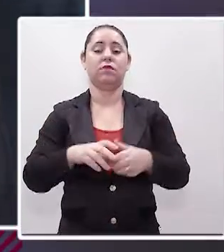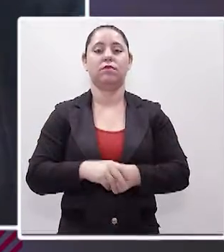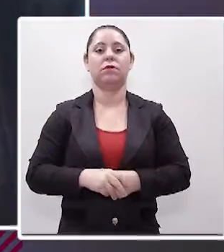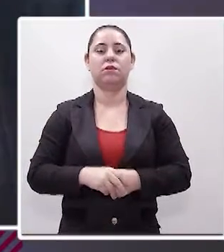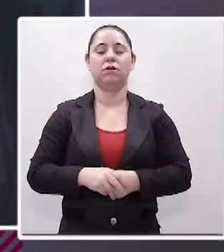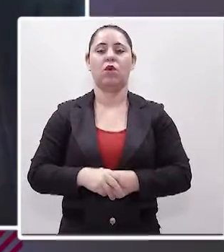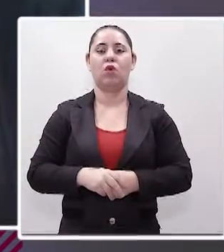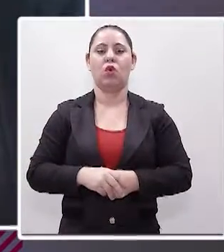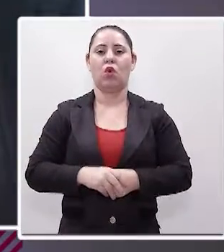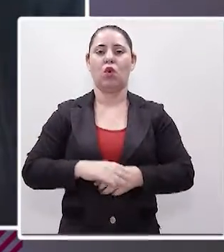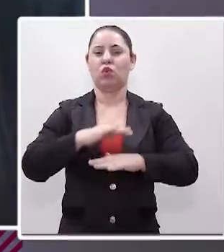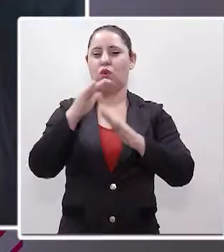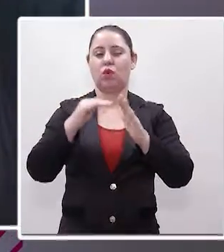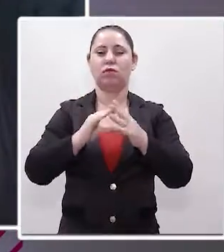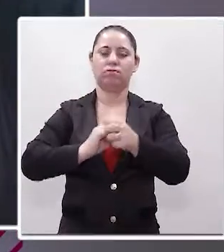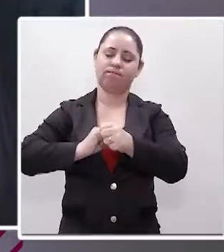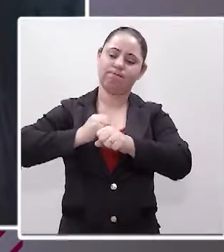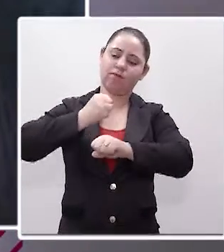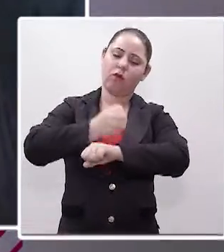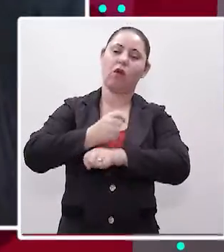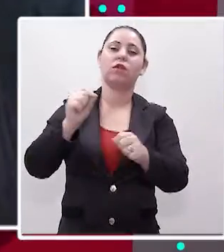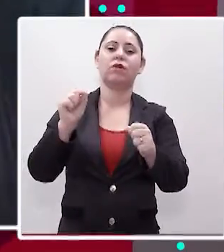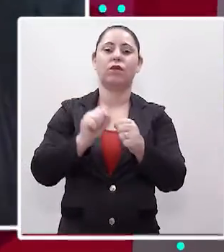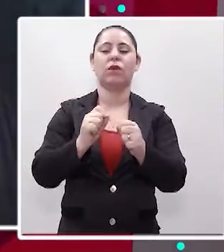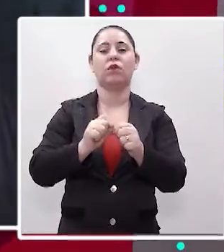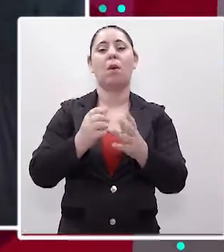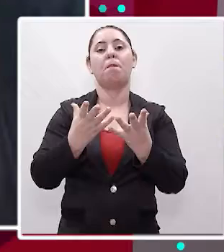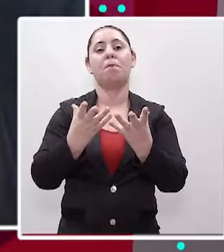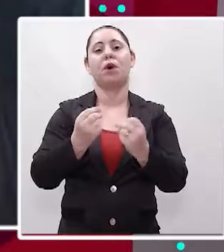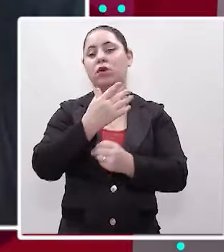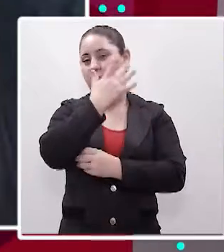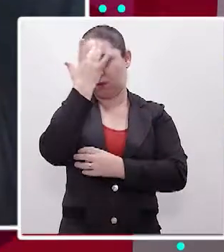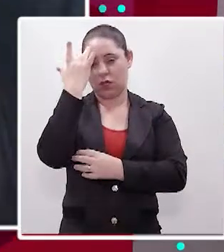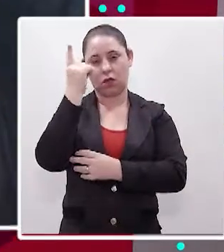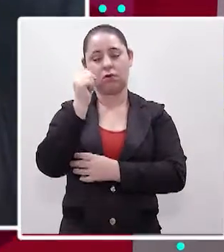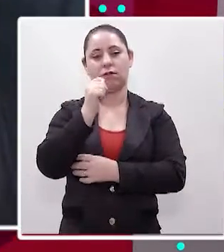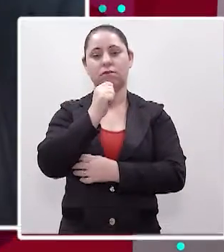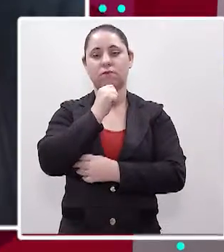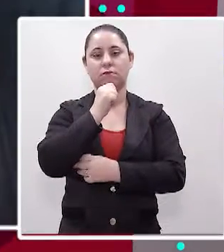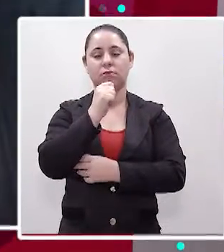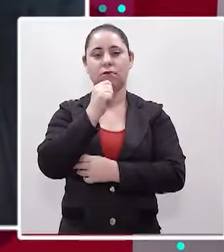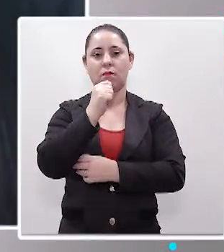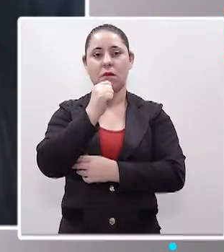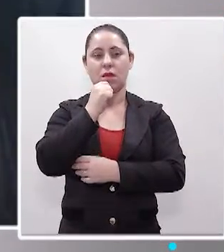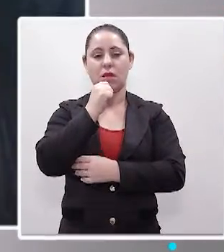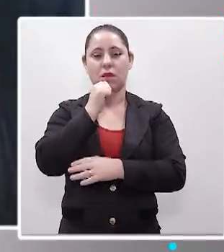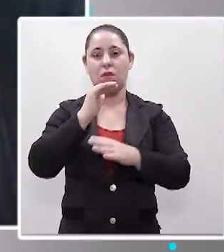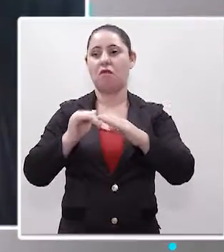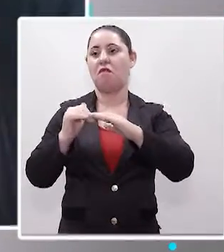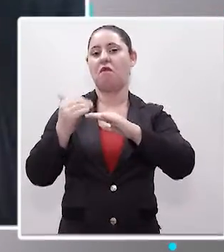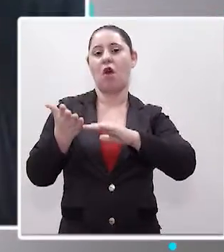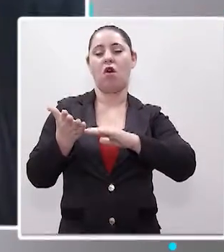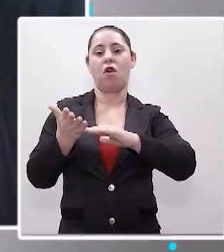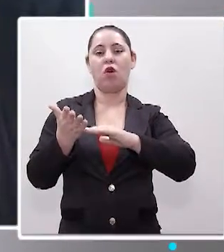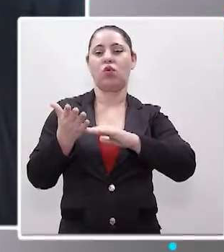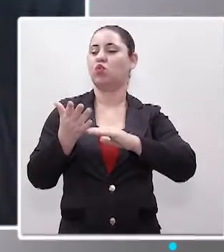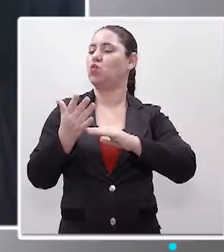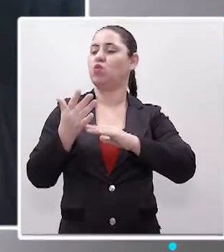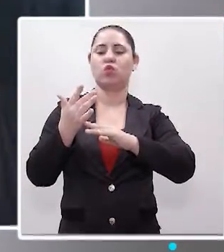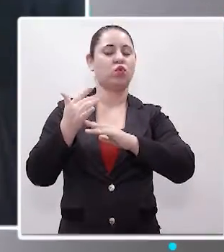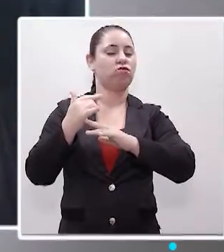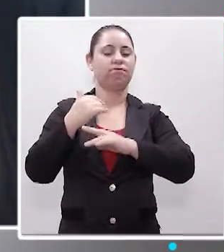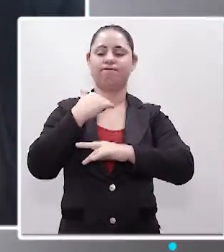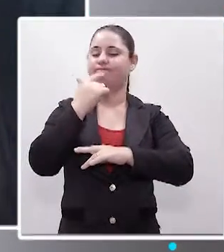né, então, embora todos os esforços tenham sido feitos, muita gente ainda ficou de fora,